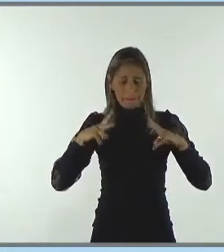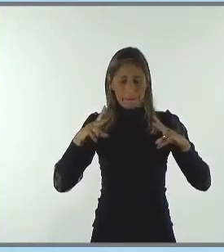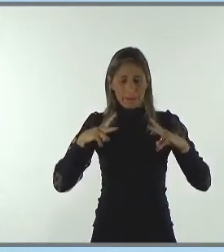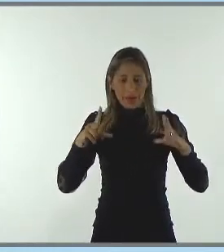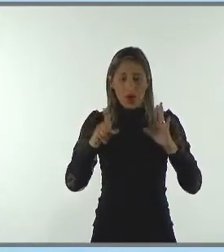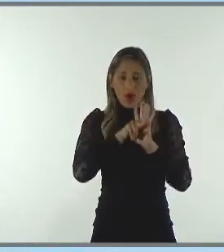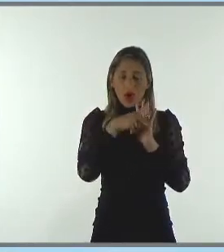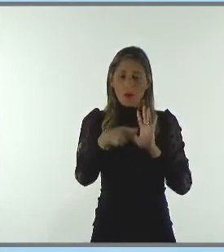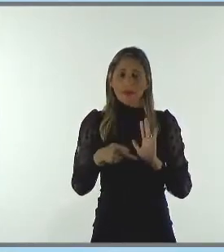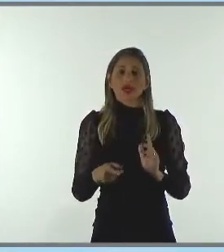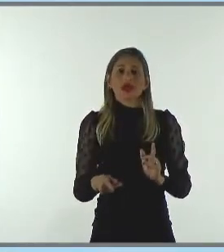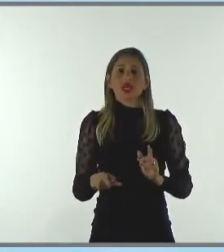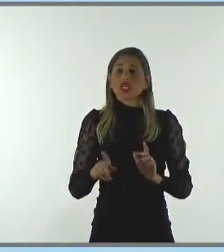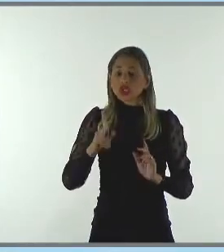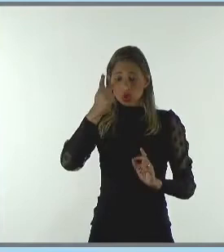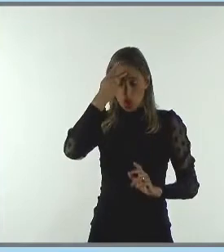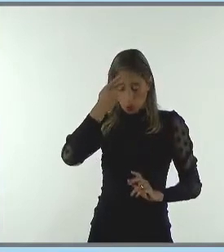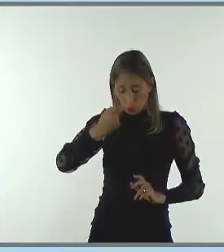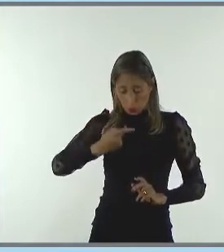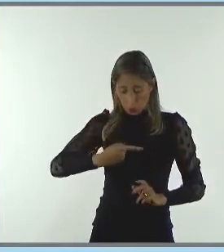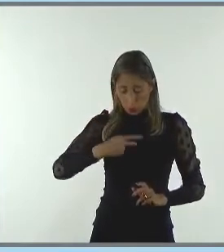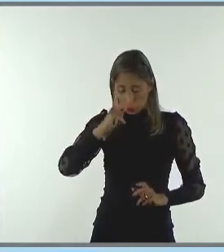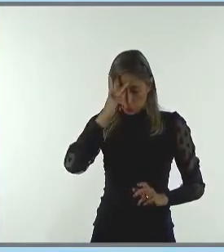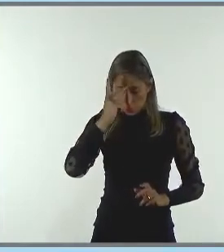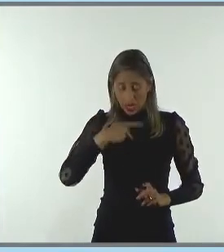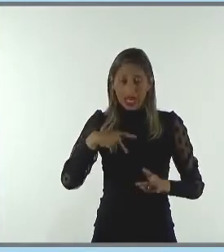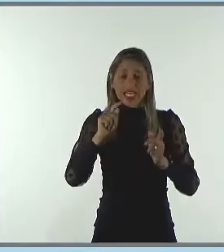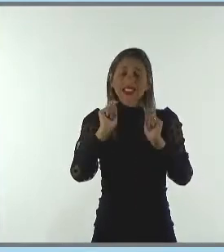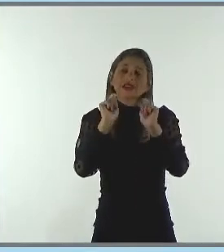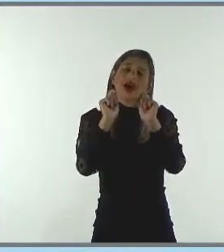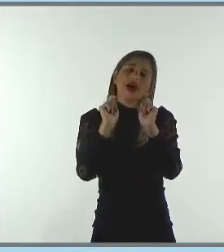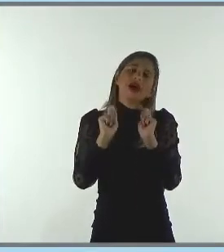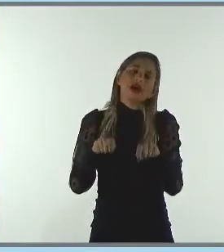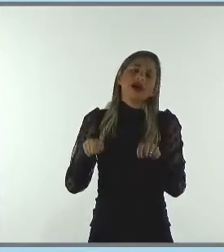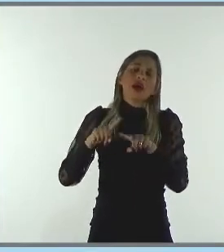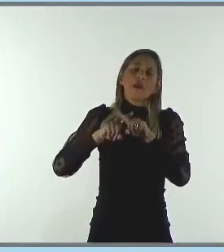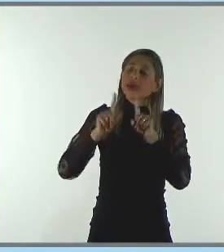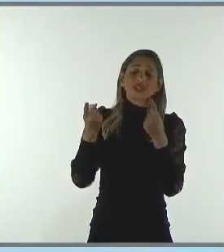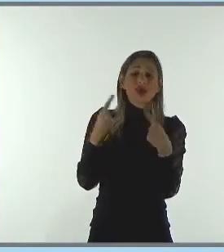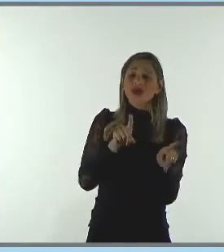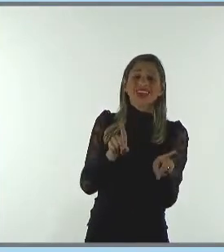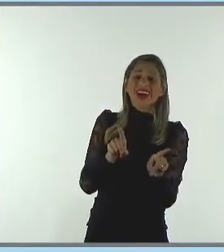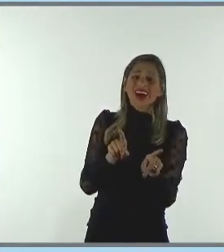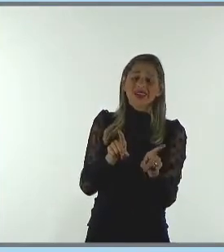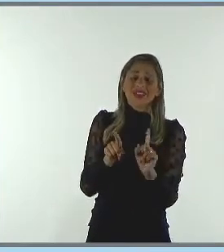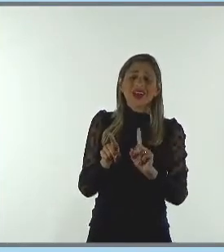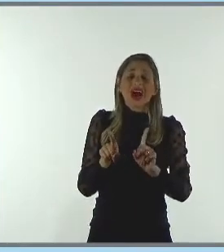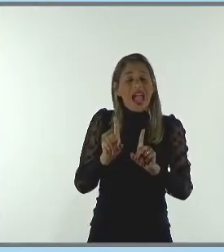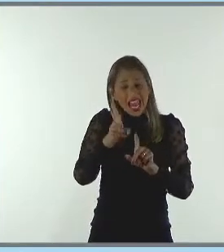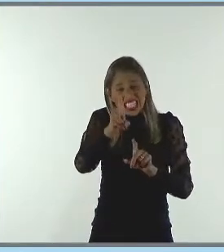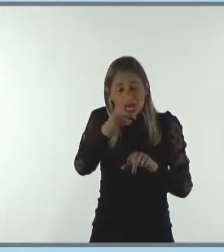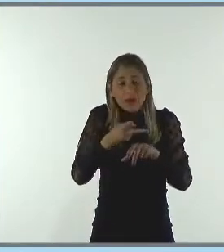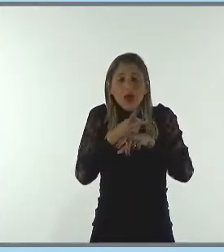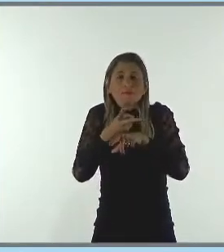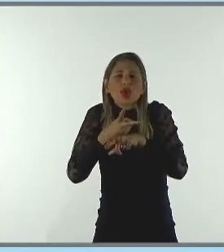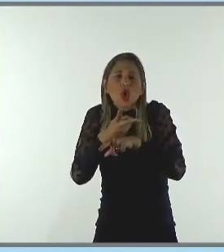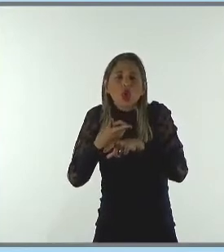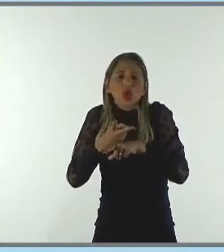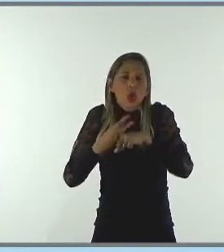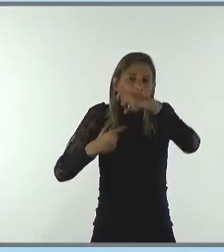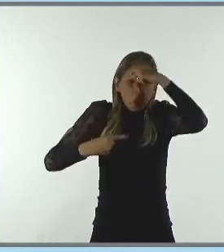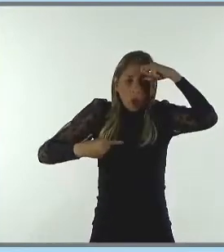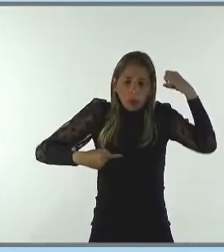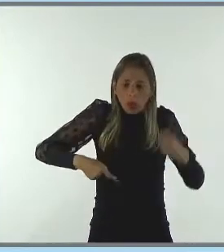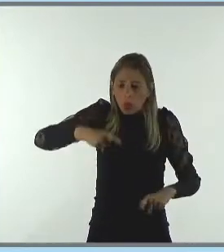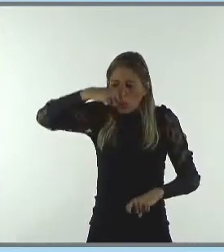poderia orar só para si essa capacidade, mas ela, ao contrário, sempre procurou desdobrar